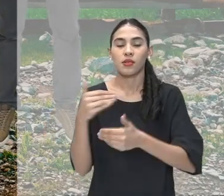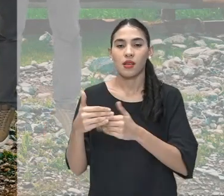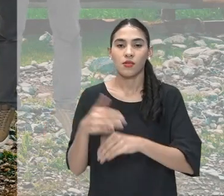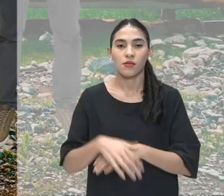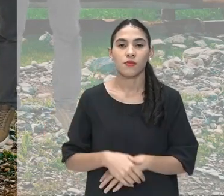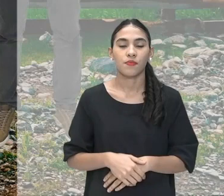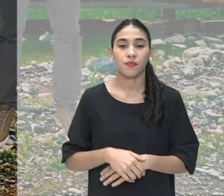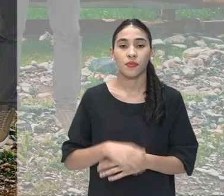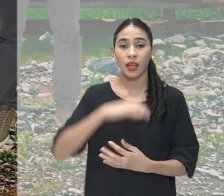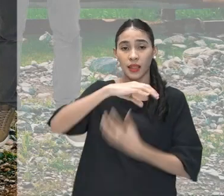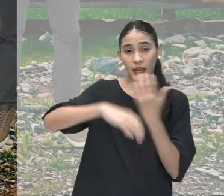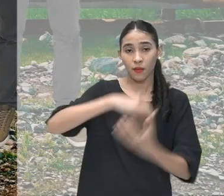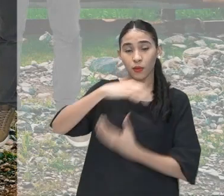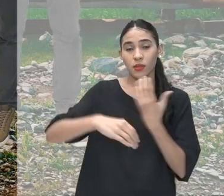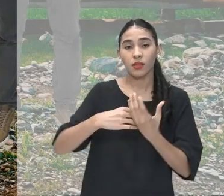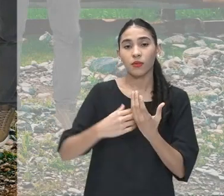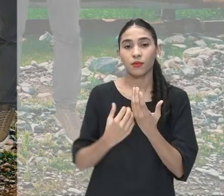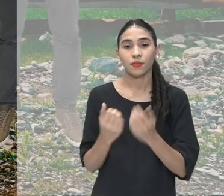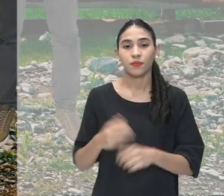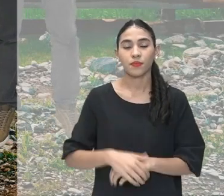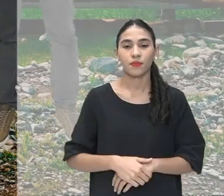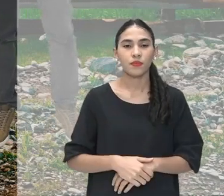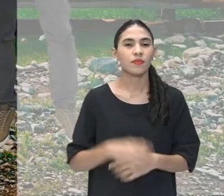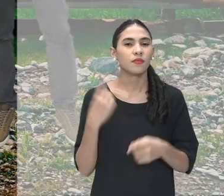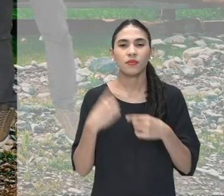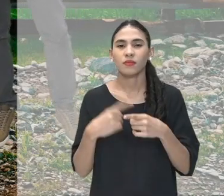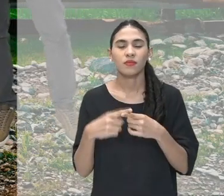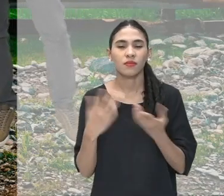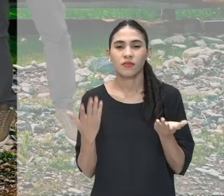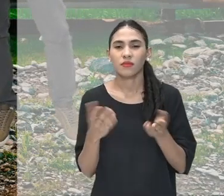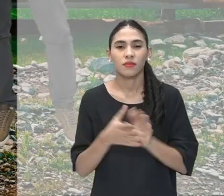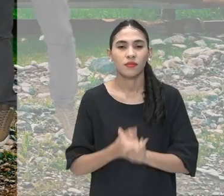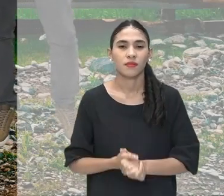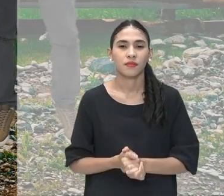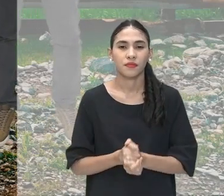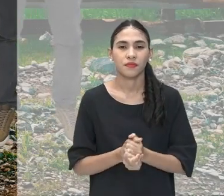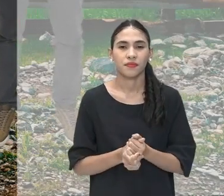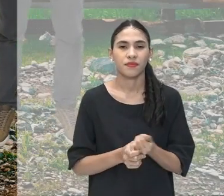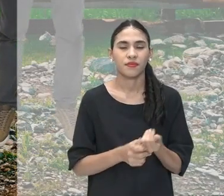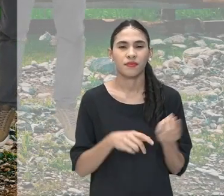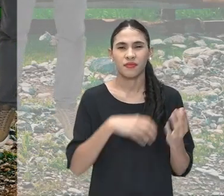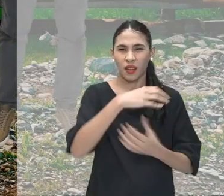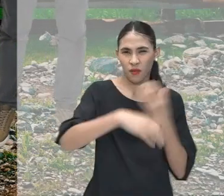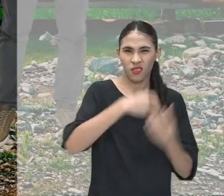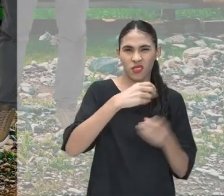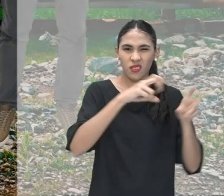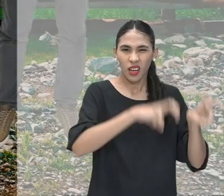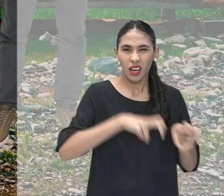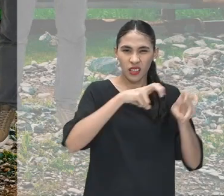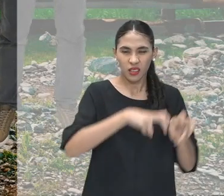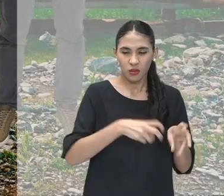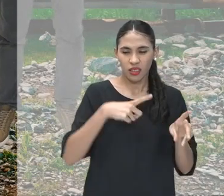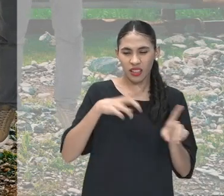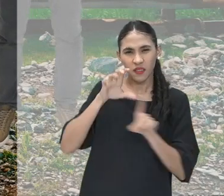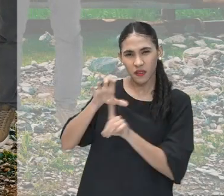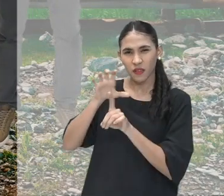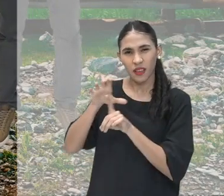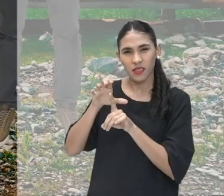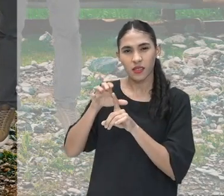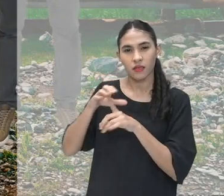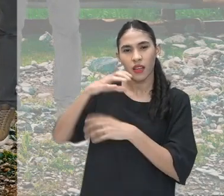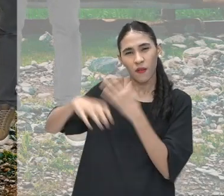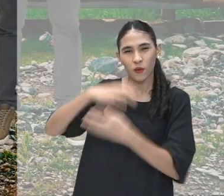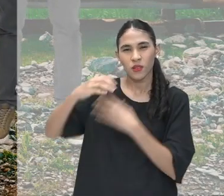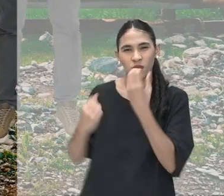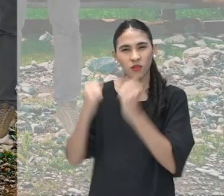da Revolução Industrial. Por quê, professor? A Revolução Agrícola tem a ver com a Revolução Industrial. Nós vamos ver como que se